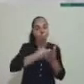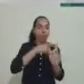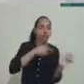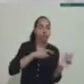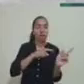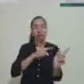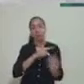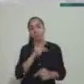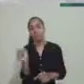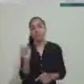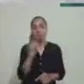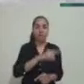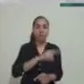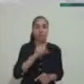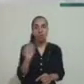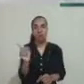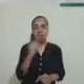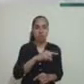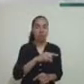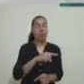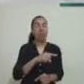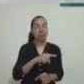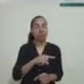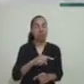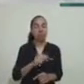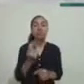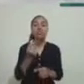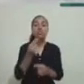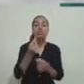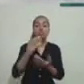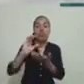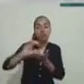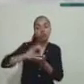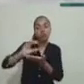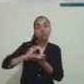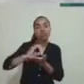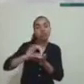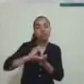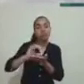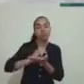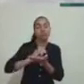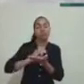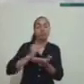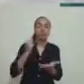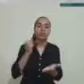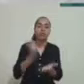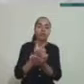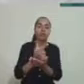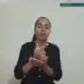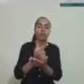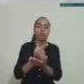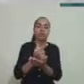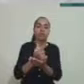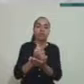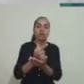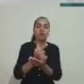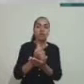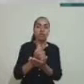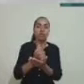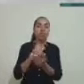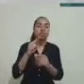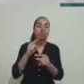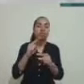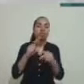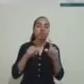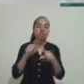recurso arrecadado esse ano será destinado à compra de um aparelho chamado Crosslink, que realiza